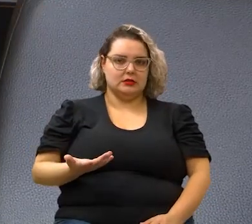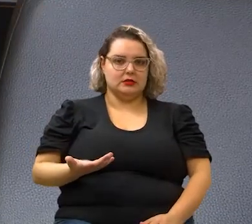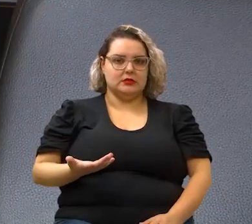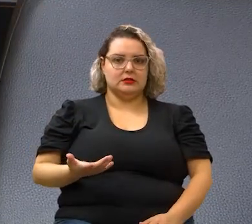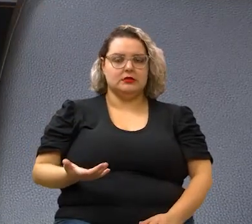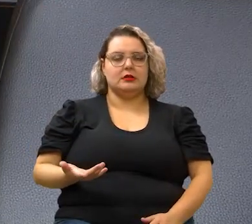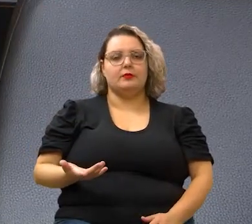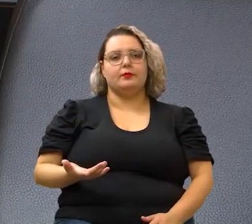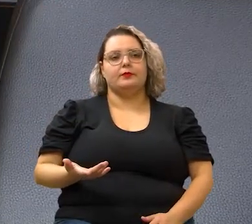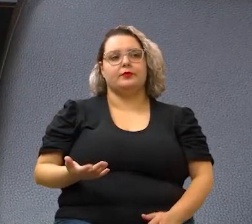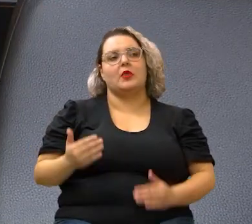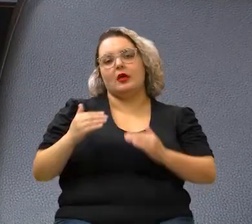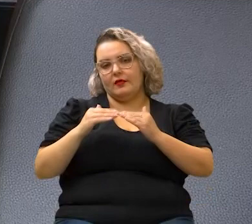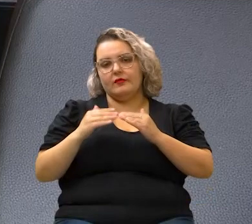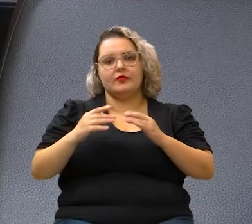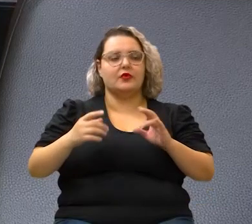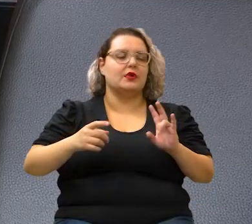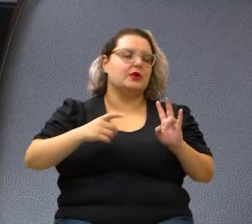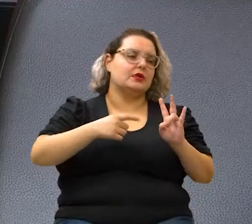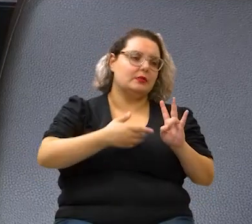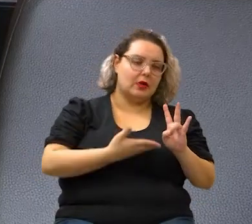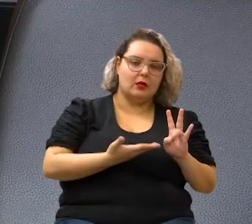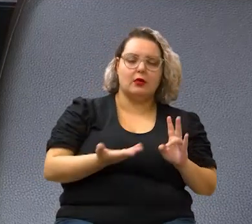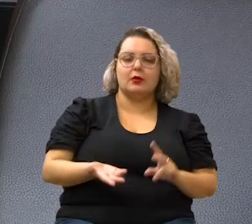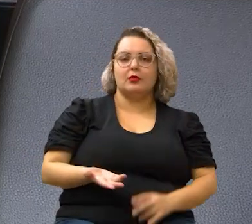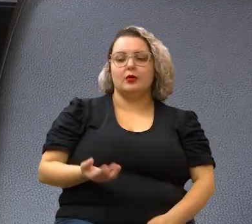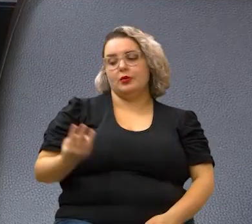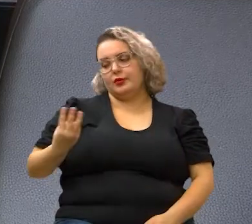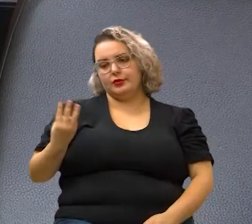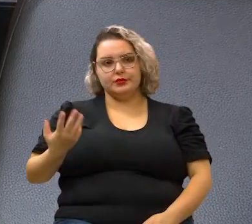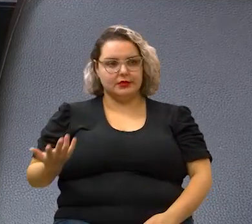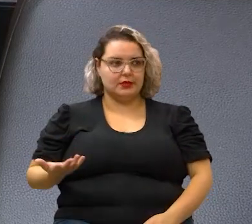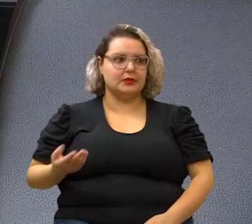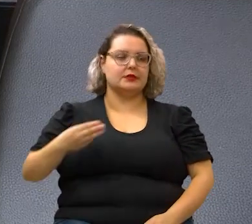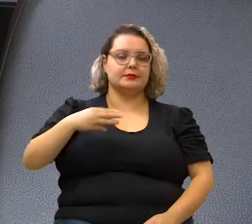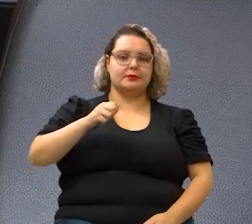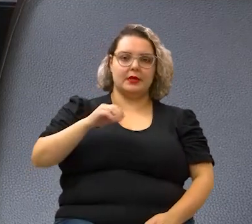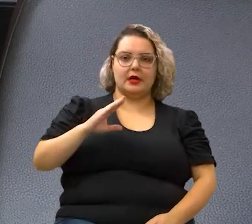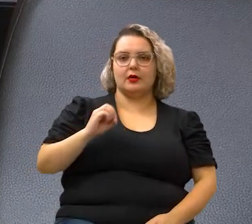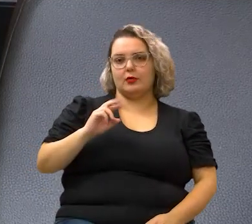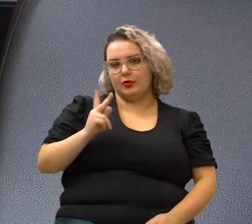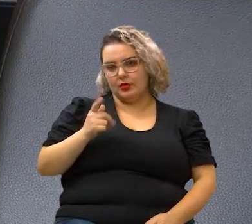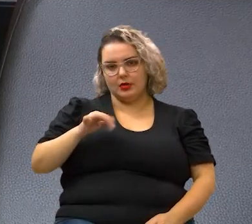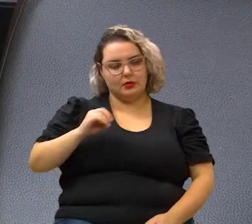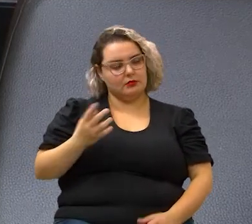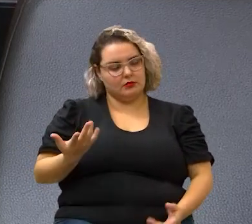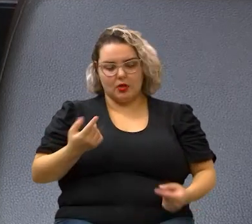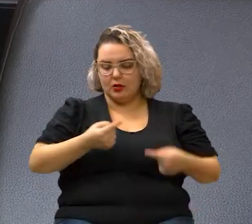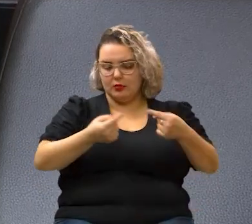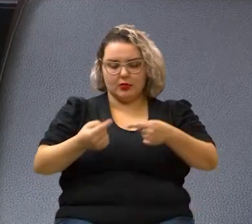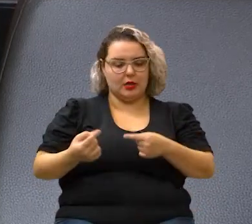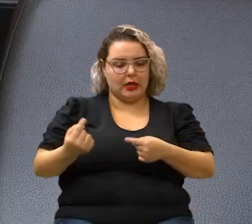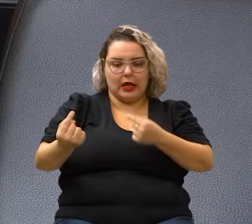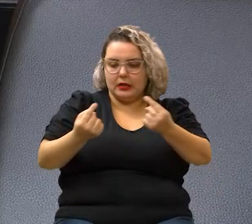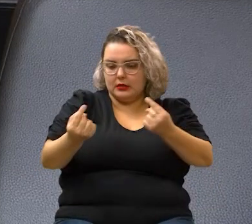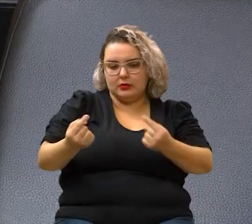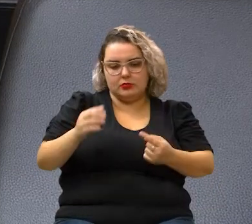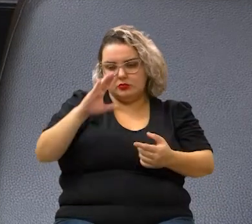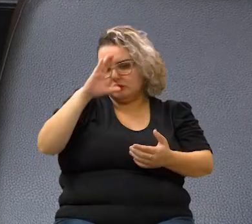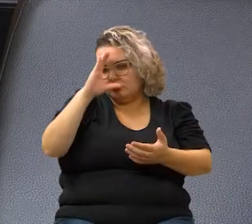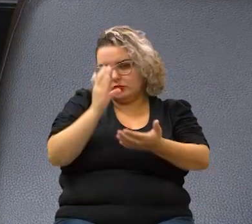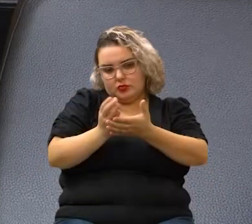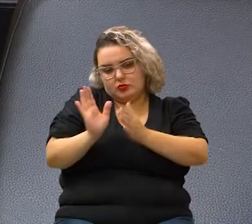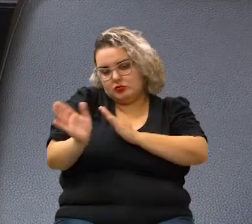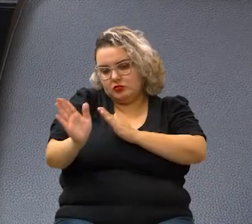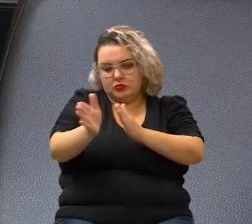maconheiros, só para ter uma ideia. Então, assim, é um debate, cada um com a sua corrente, com a sua frente,